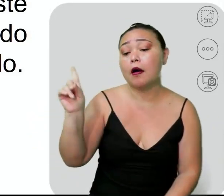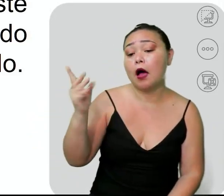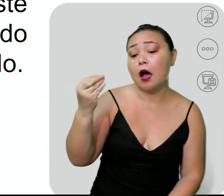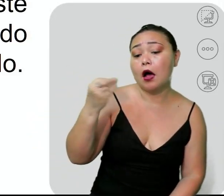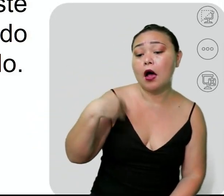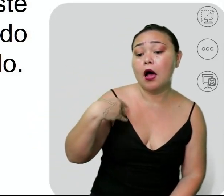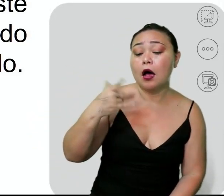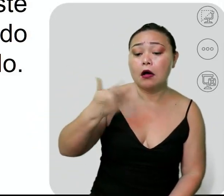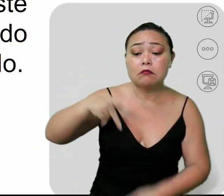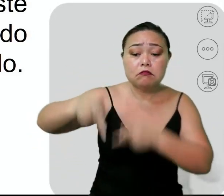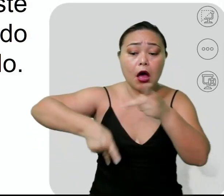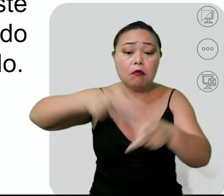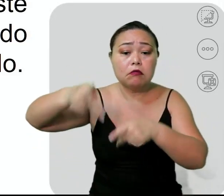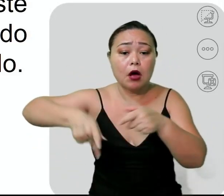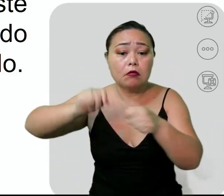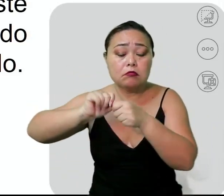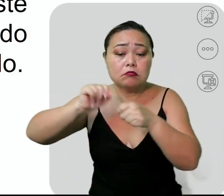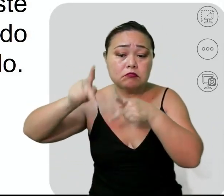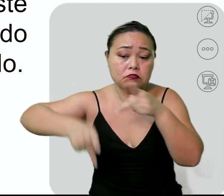Enfraquecida pela fome,